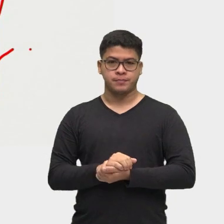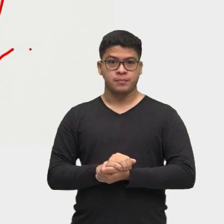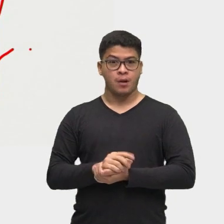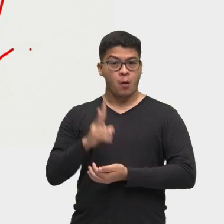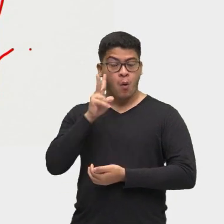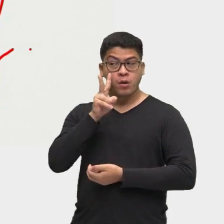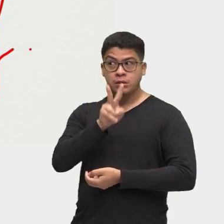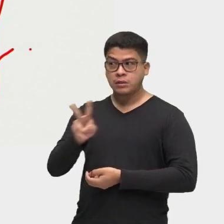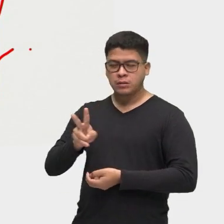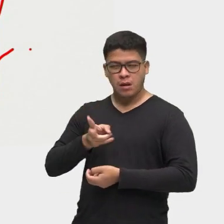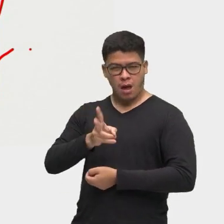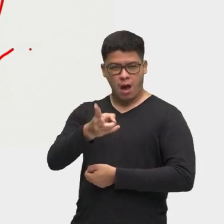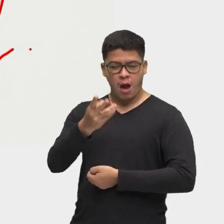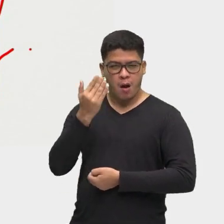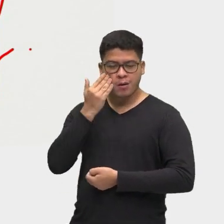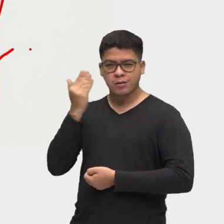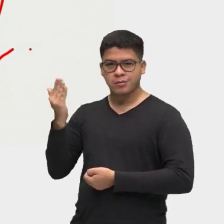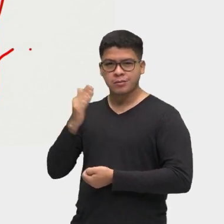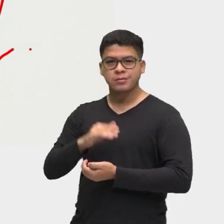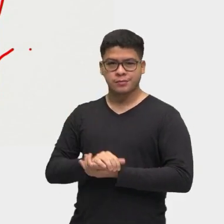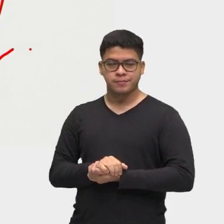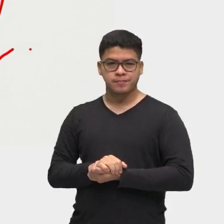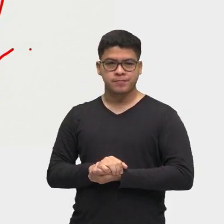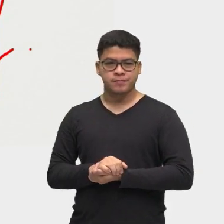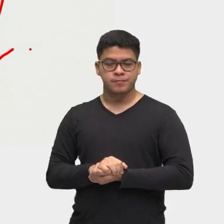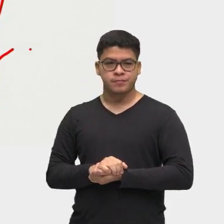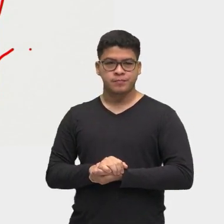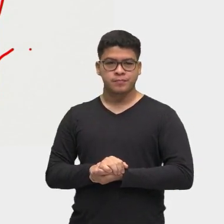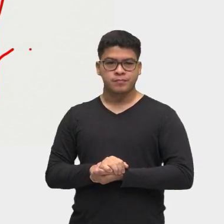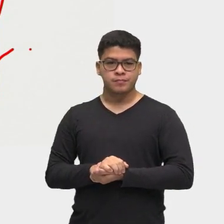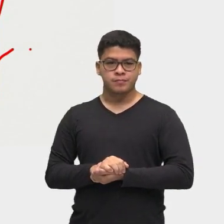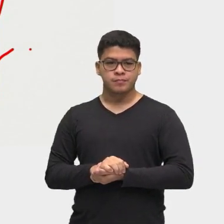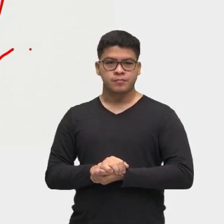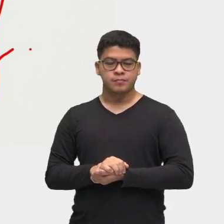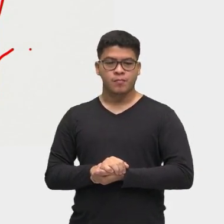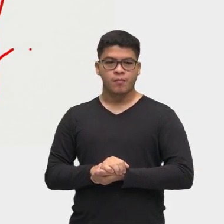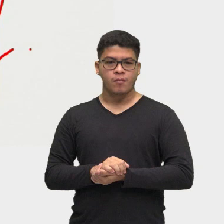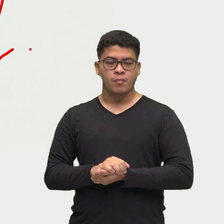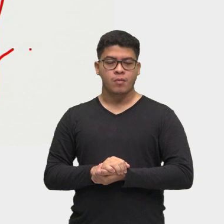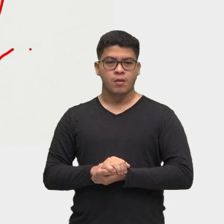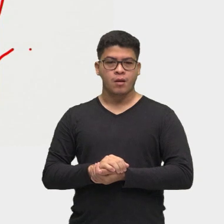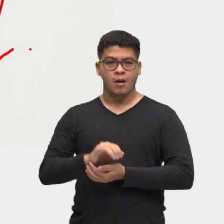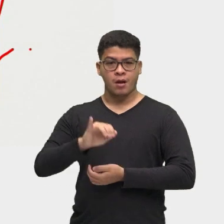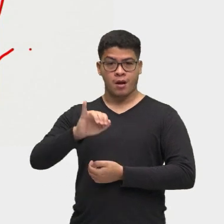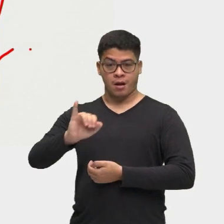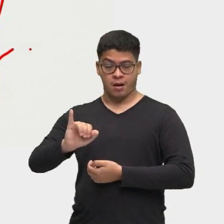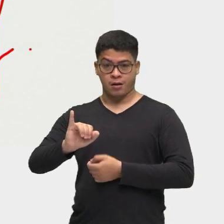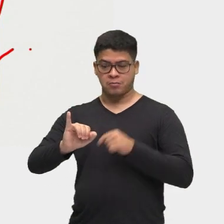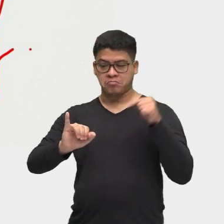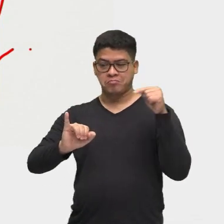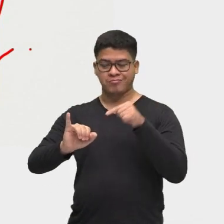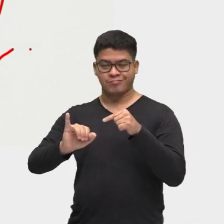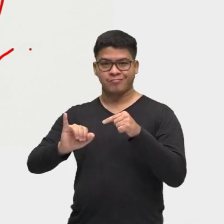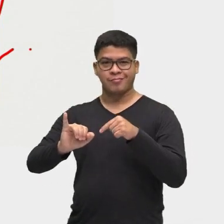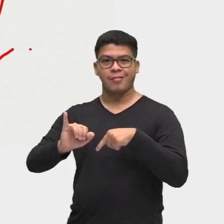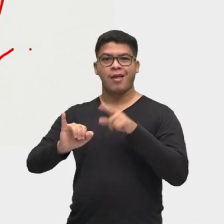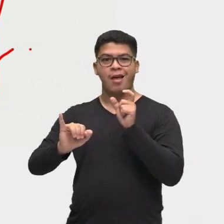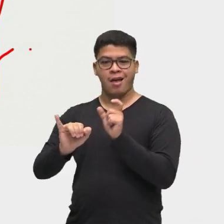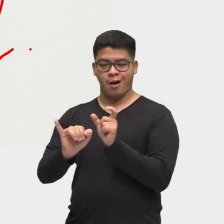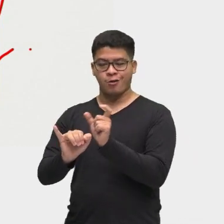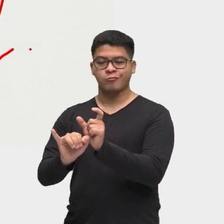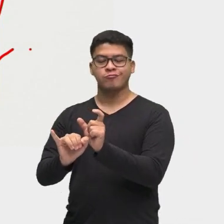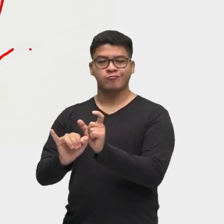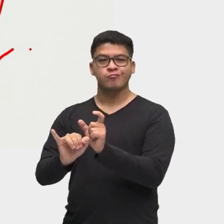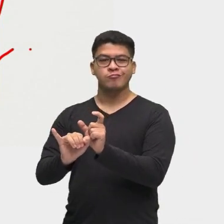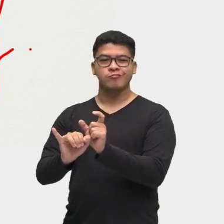quem? Isso mesmo, o subject, o sujeito. No caso, o sujeito da frase aí é I. Então,